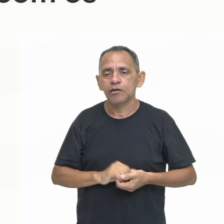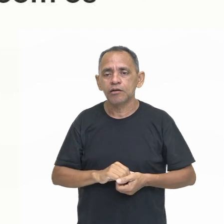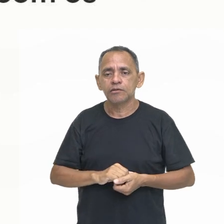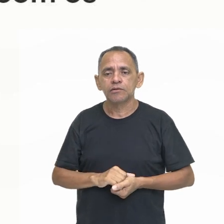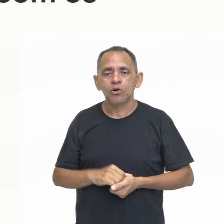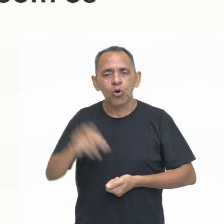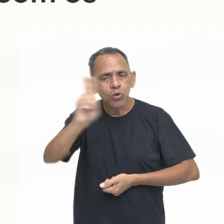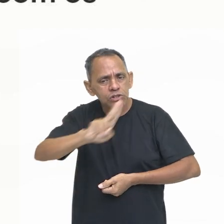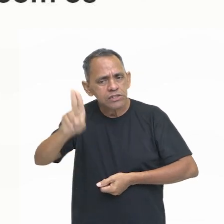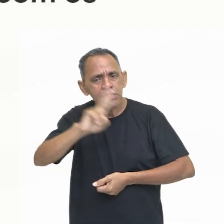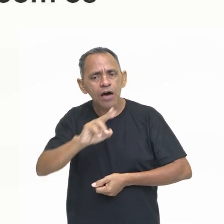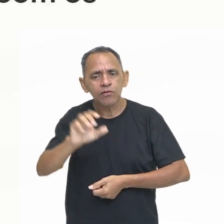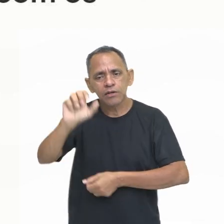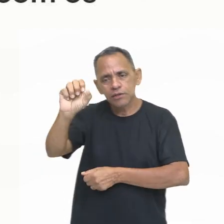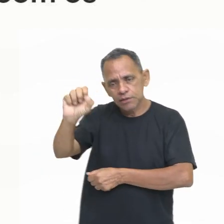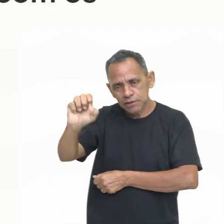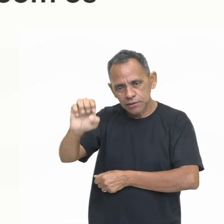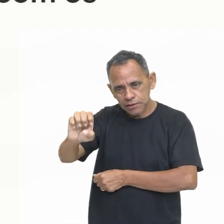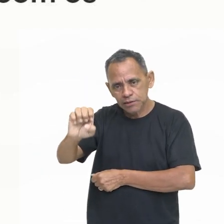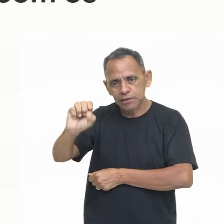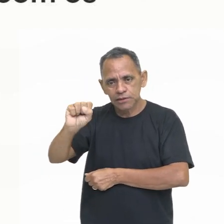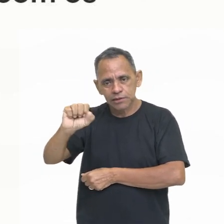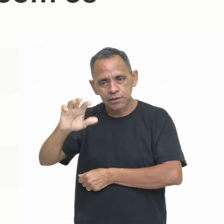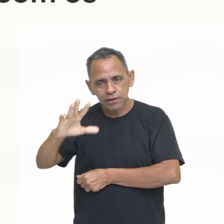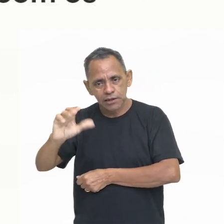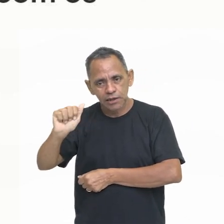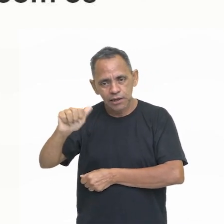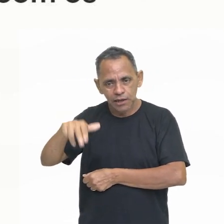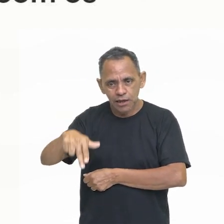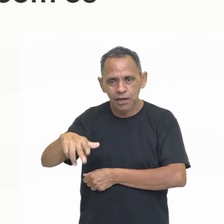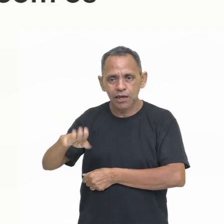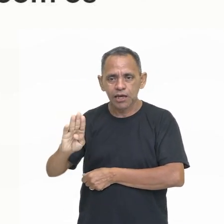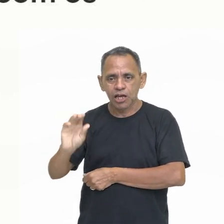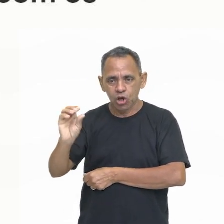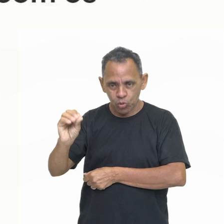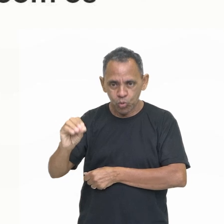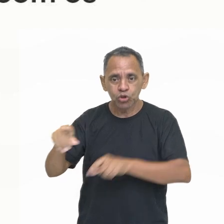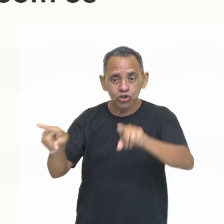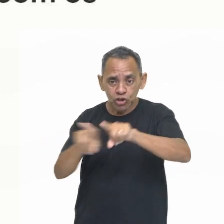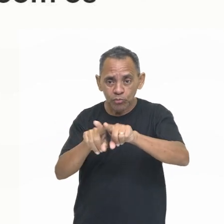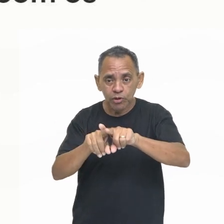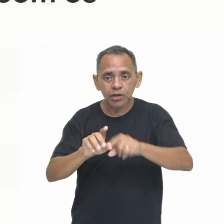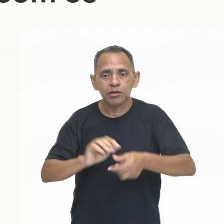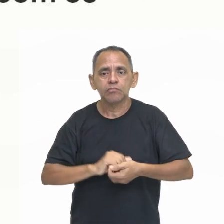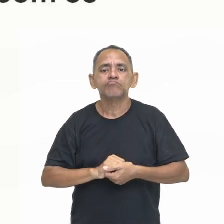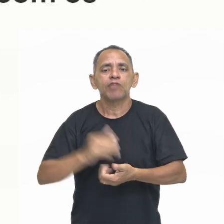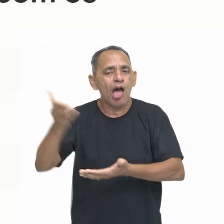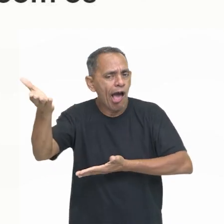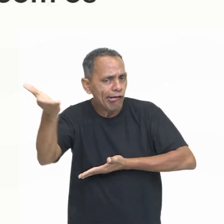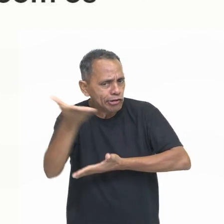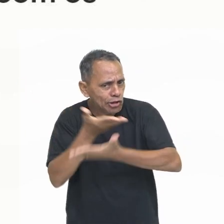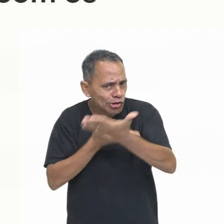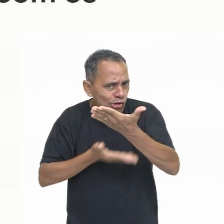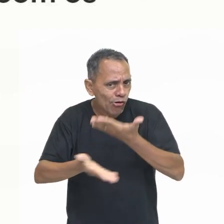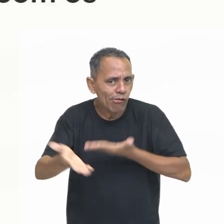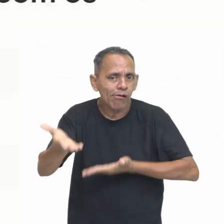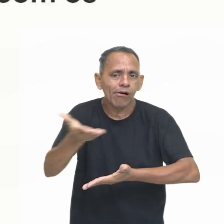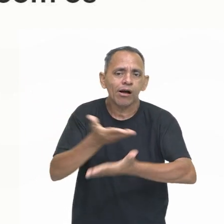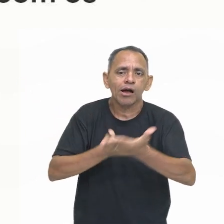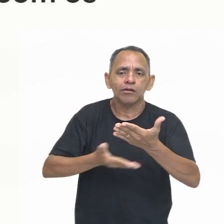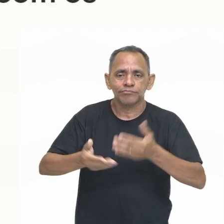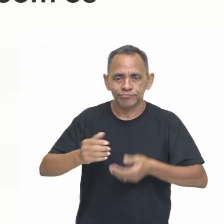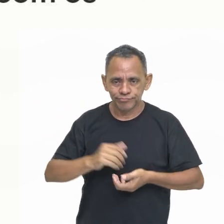sei que você aí já conectou a questão do escambo, que era justamente